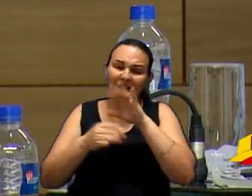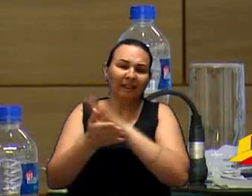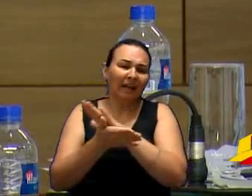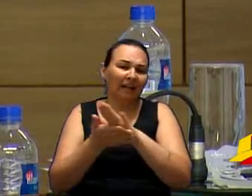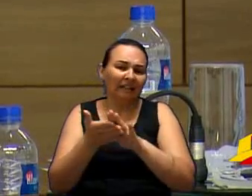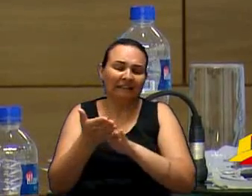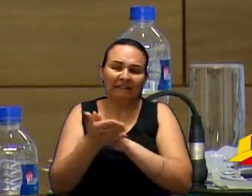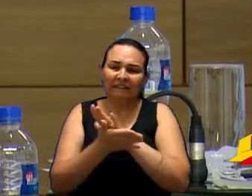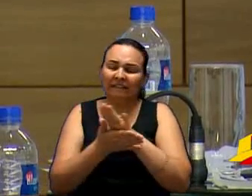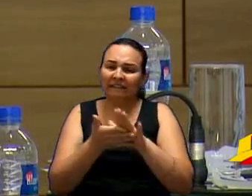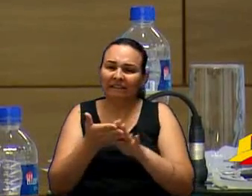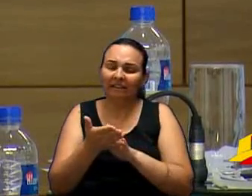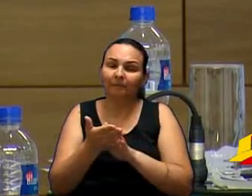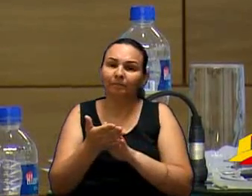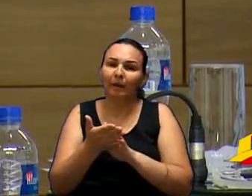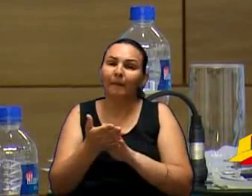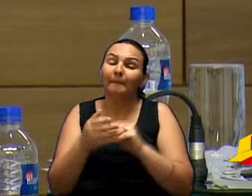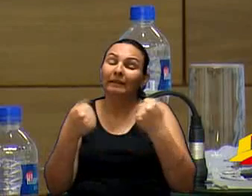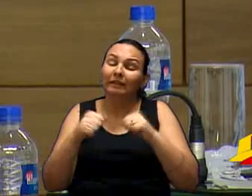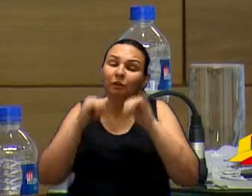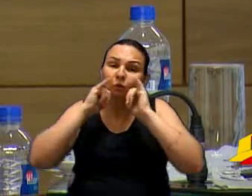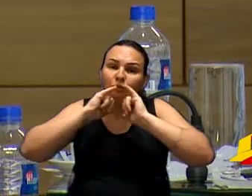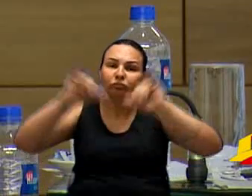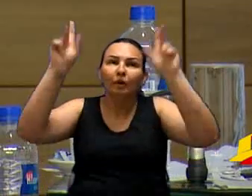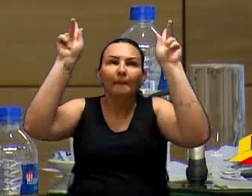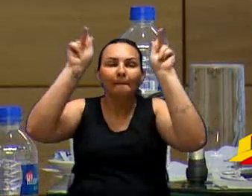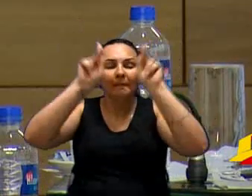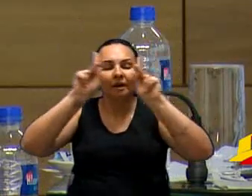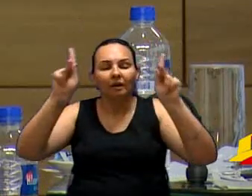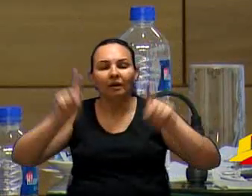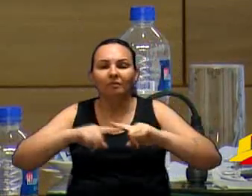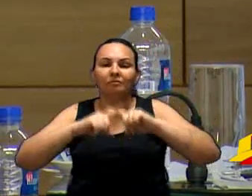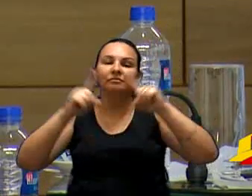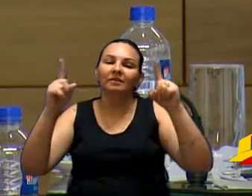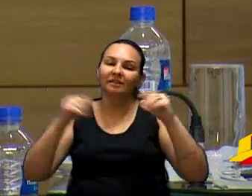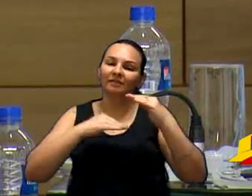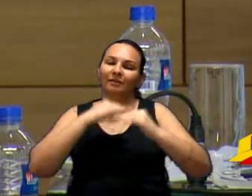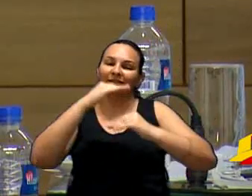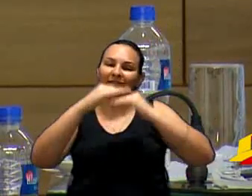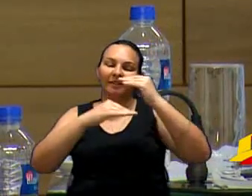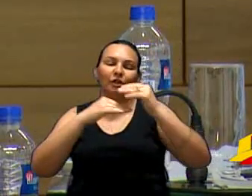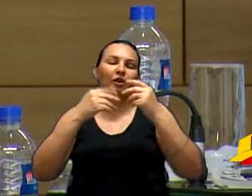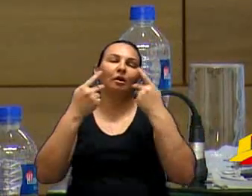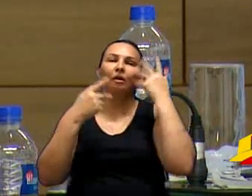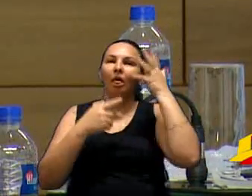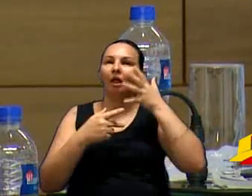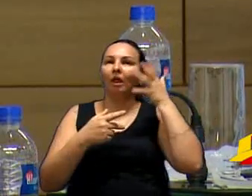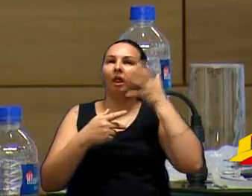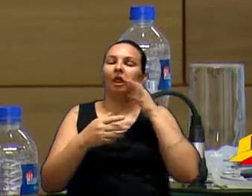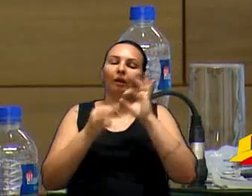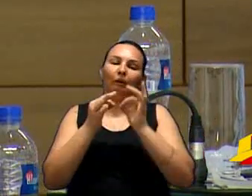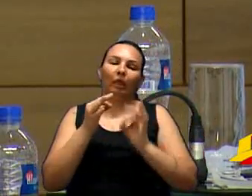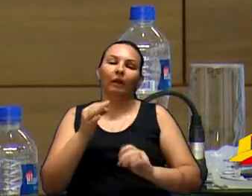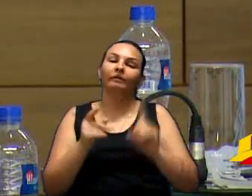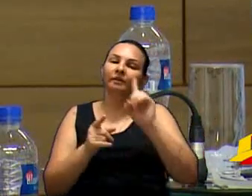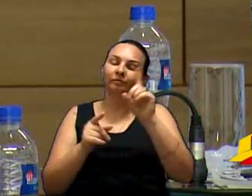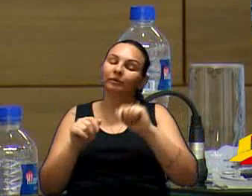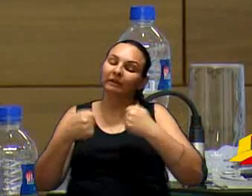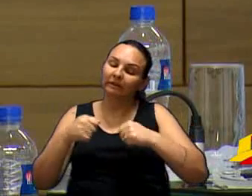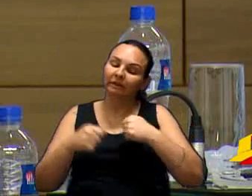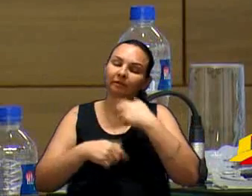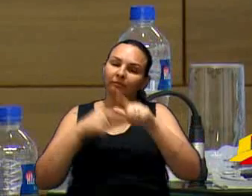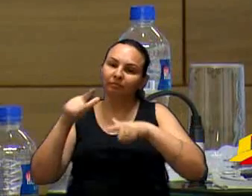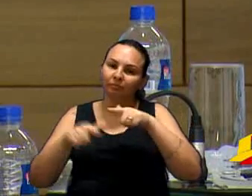tem que ser uma mensagem de paz mais uma mensagem construtiva também porque só discutiu não adianta tem que ter ações efetivas então